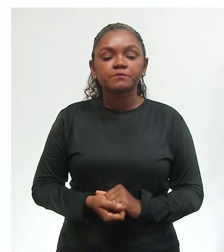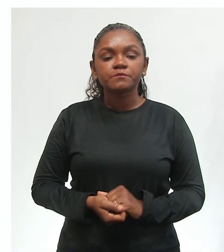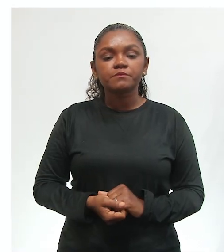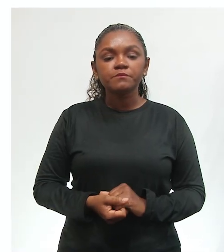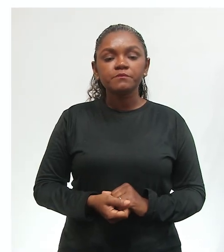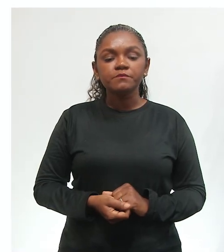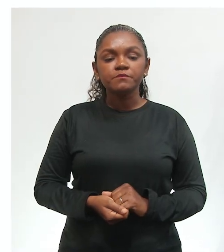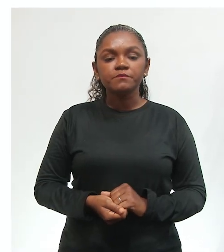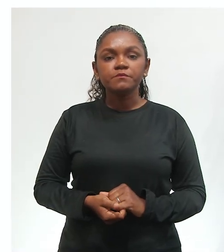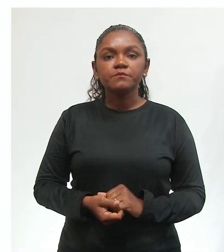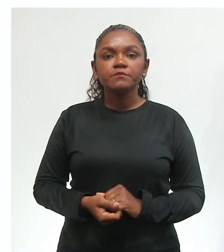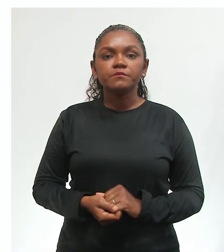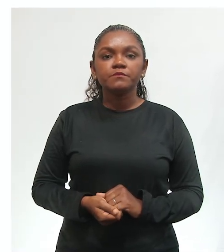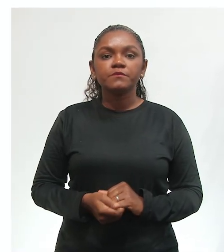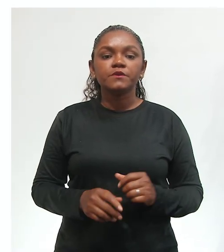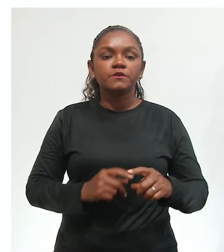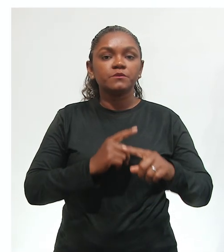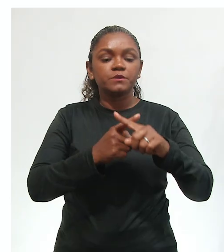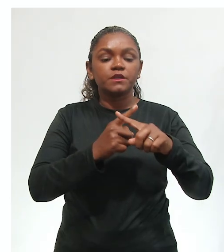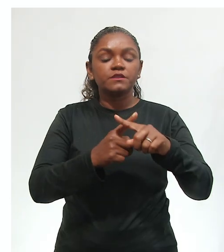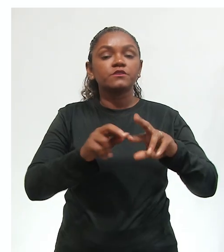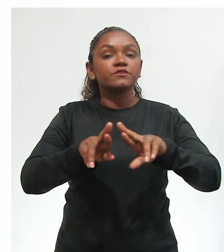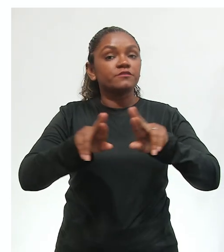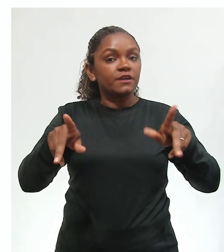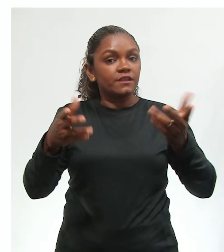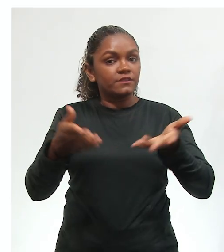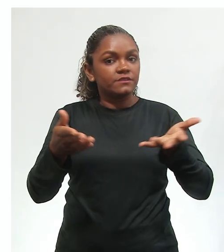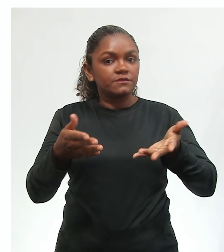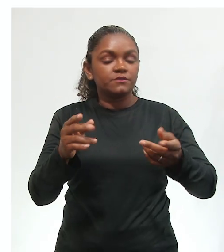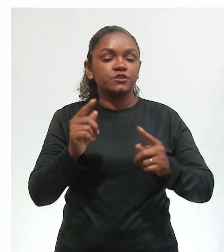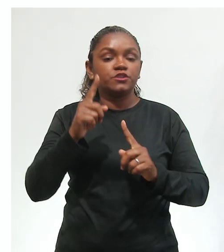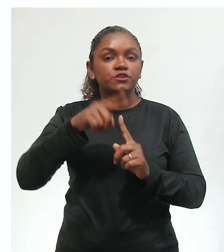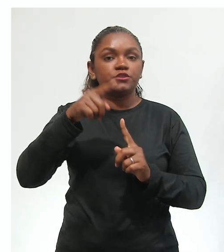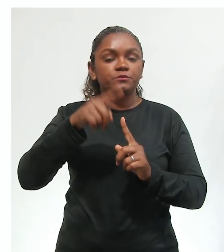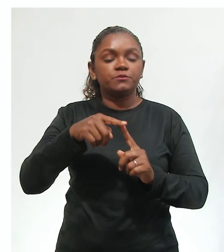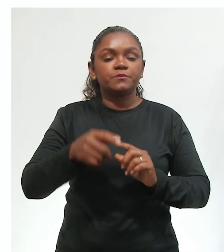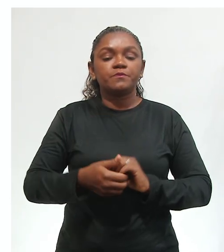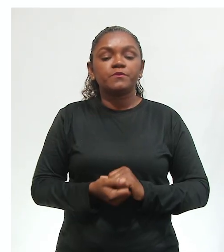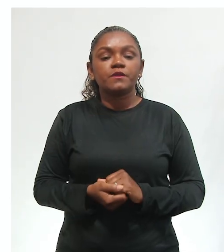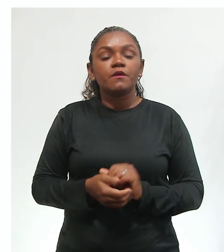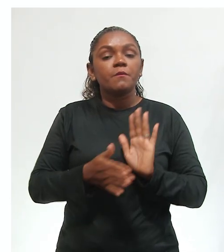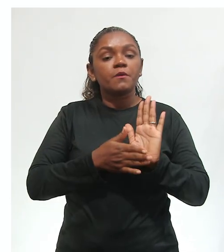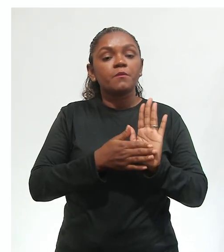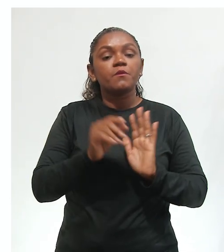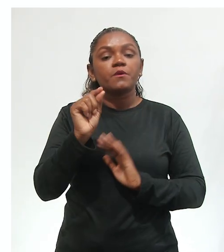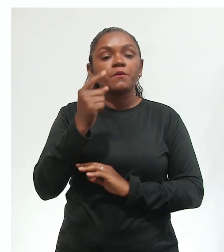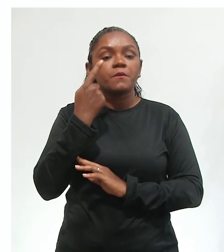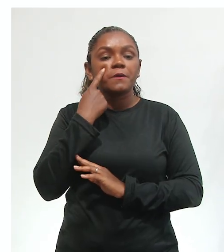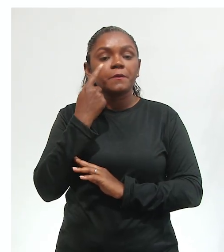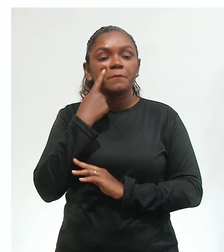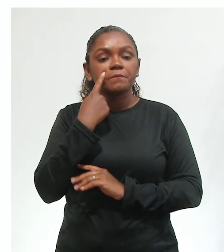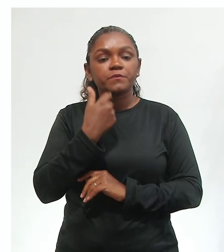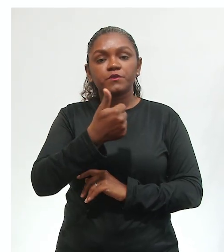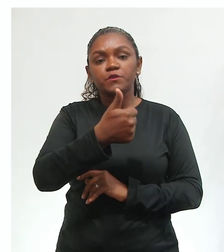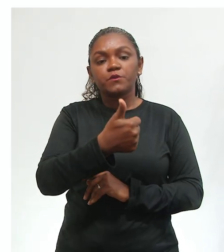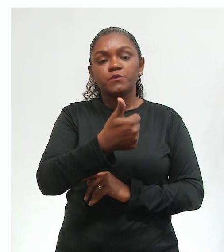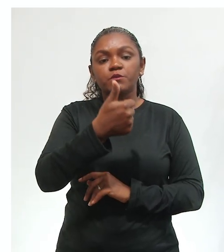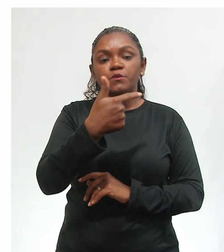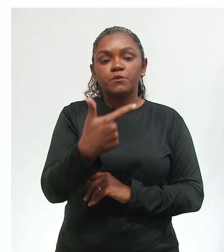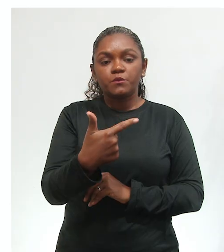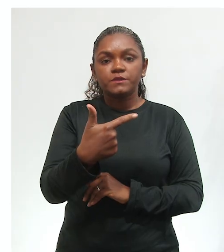esse exemplo aqui de uma outra multiplicação de uma outra maneira. Eu vou propor que a gente vai multiplicar